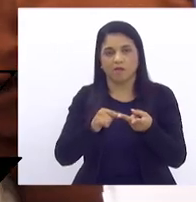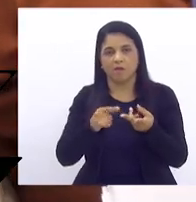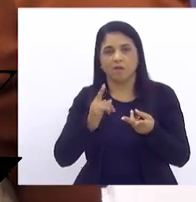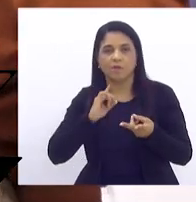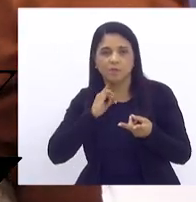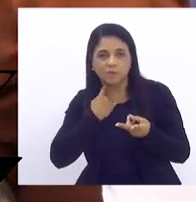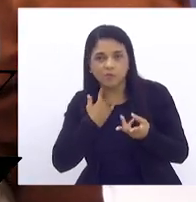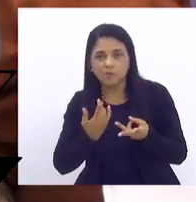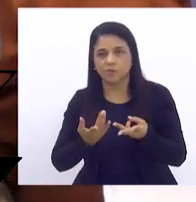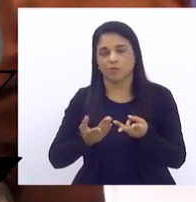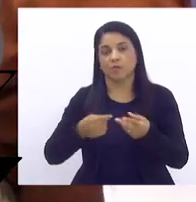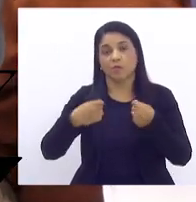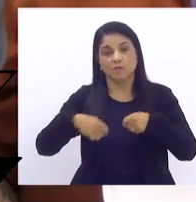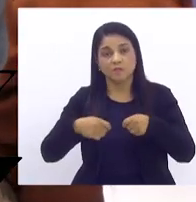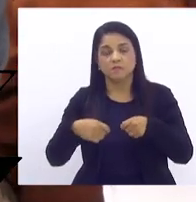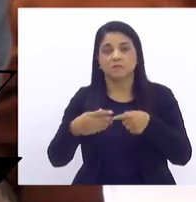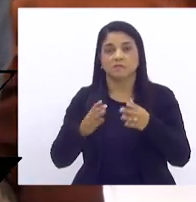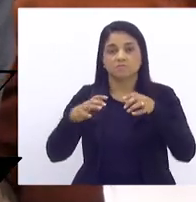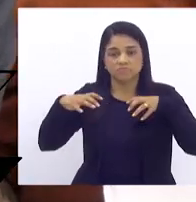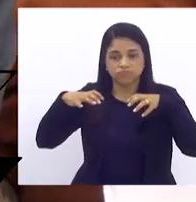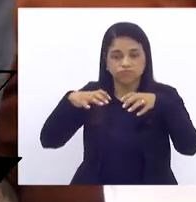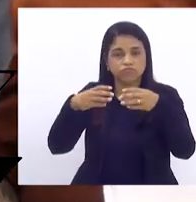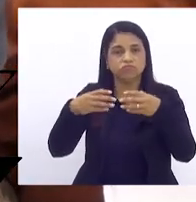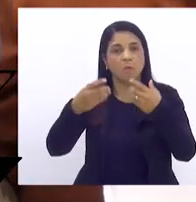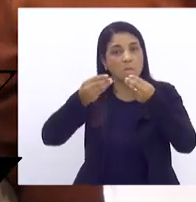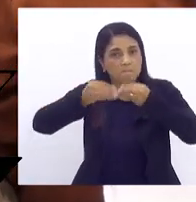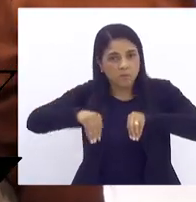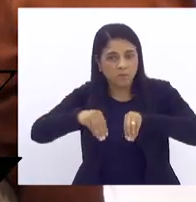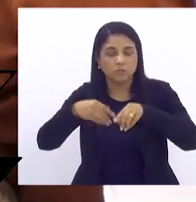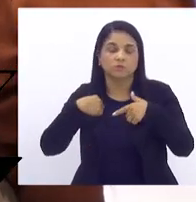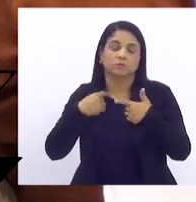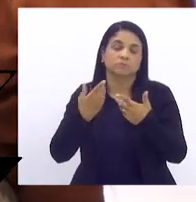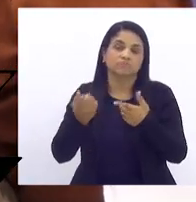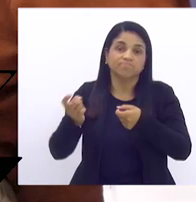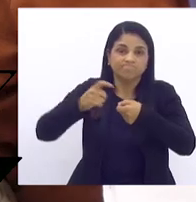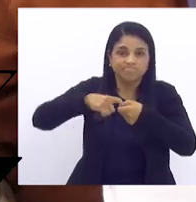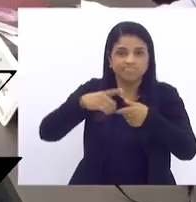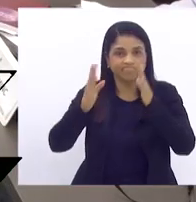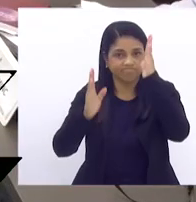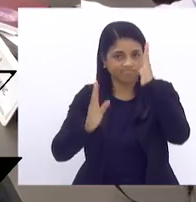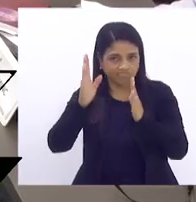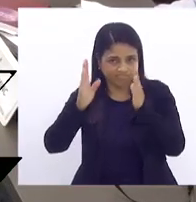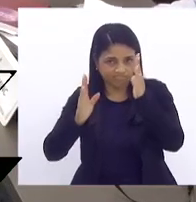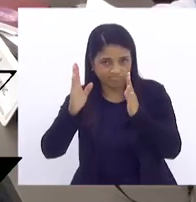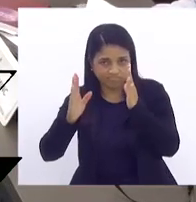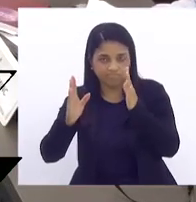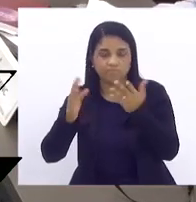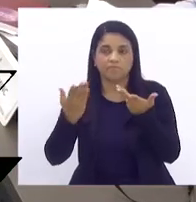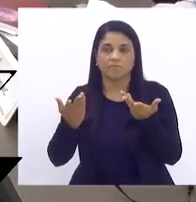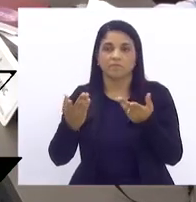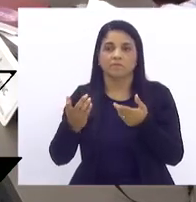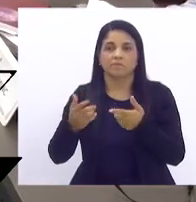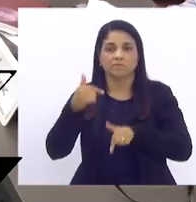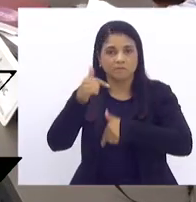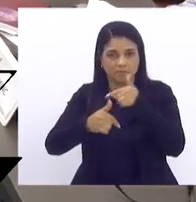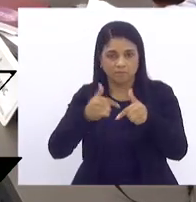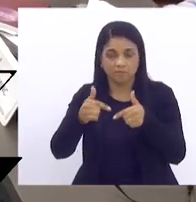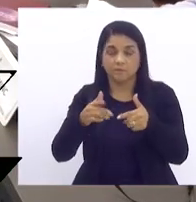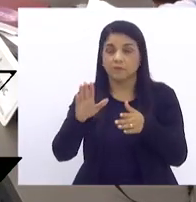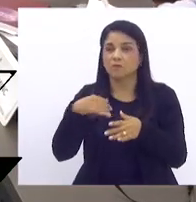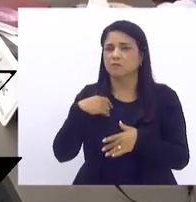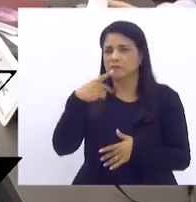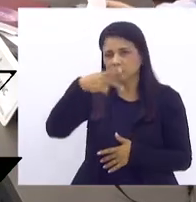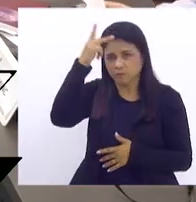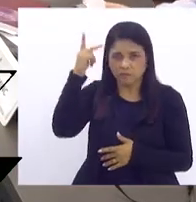Então, né, o meu parecer é pela constitucionalidade. Deputado Serafini, me permite, antes de colocar em discussão com o deputado Luiz Paulo, que está inscrito, né?